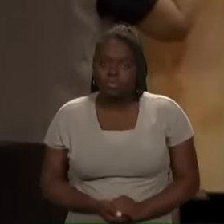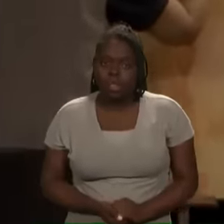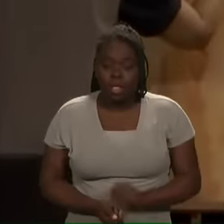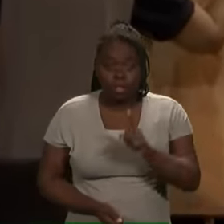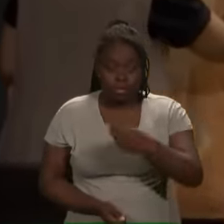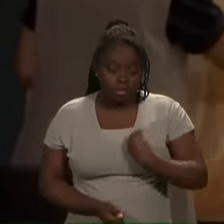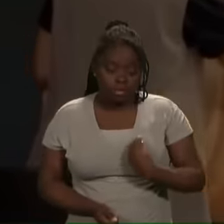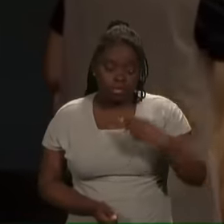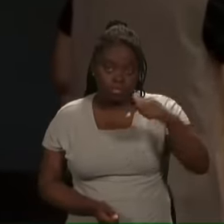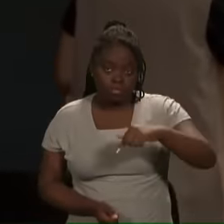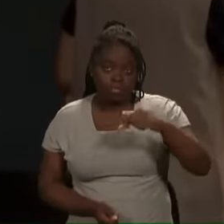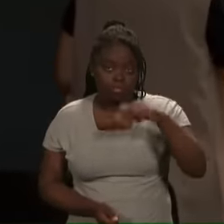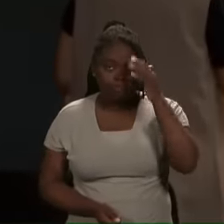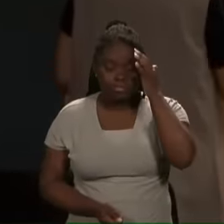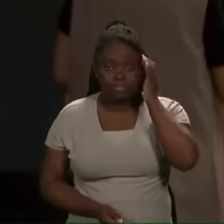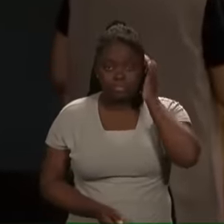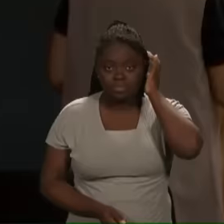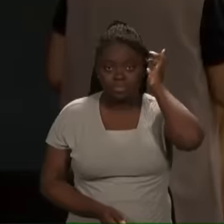me vê aqui.